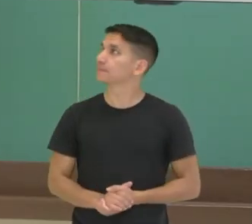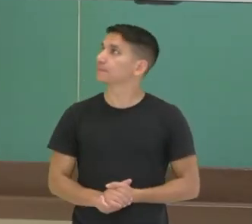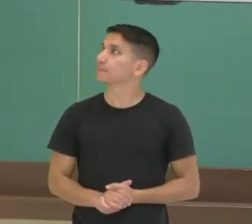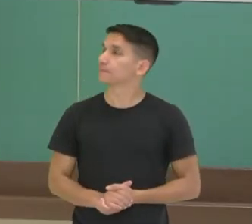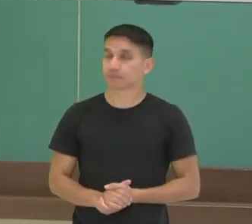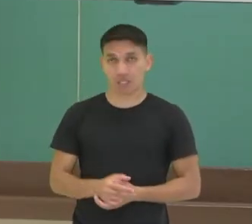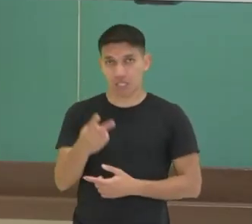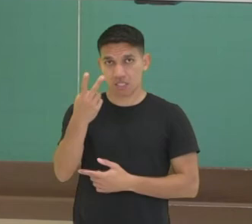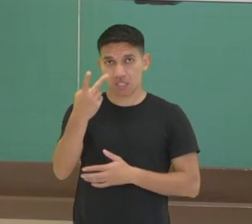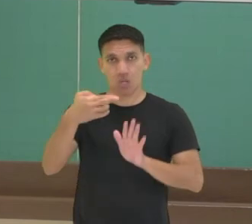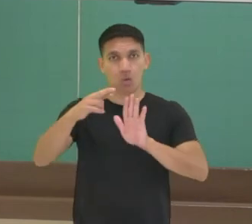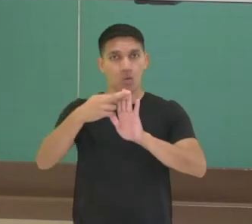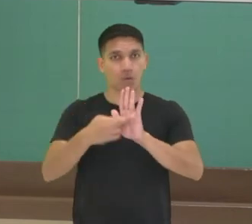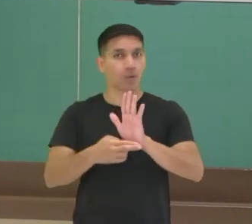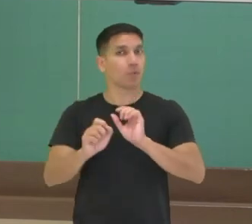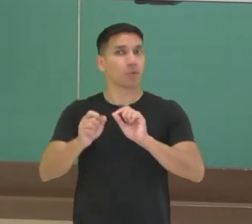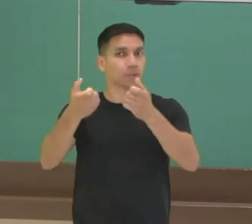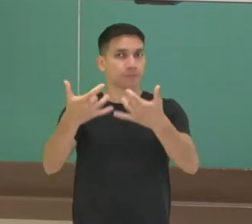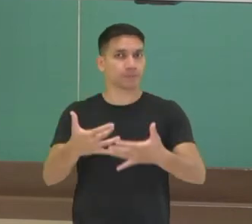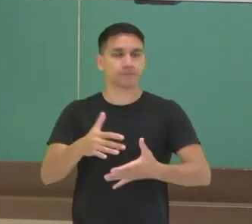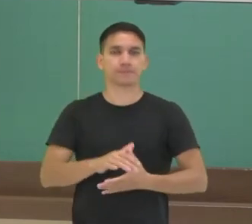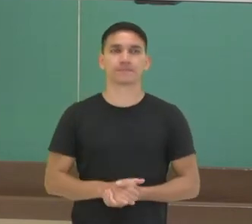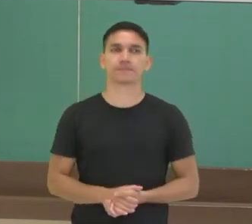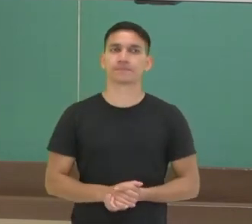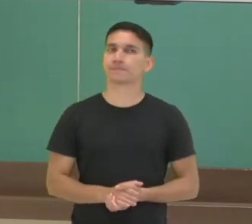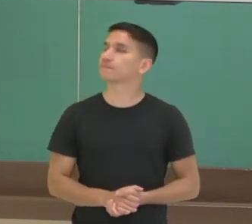A segunda propriedade é a seguinte: